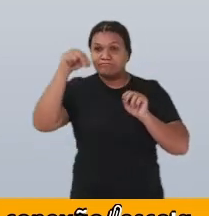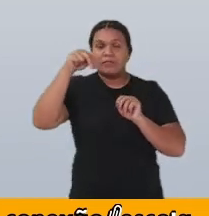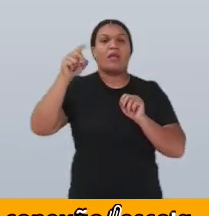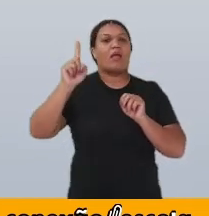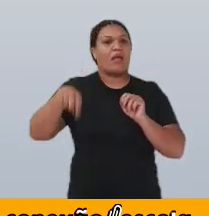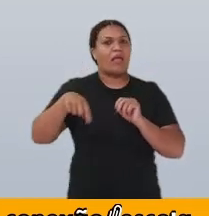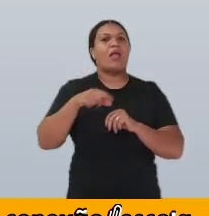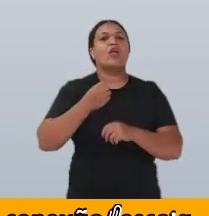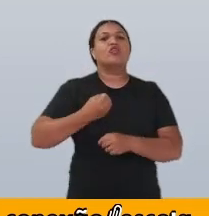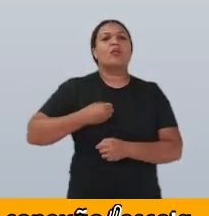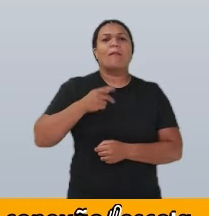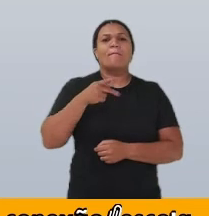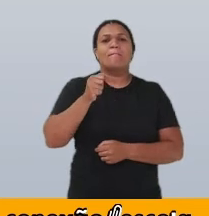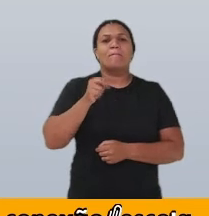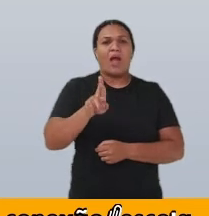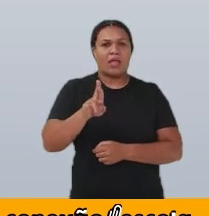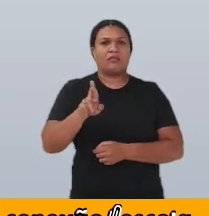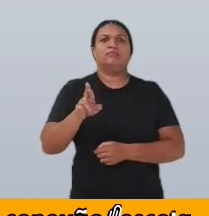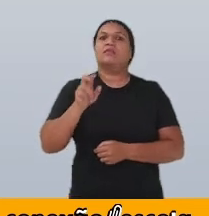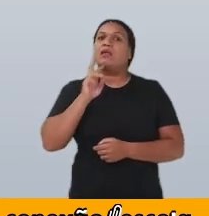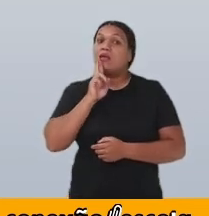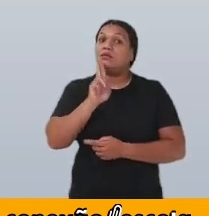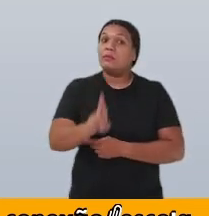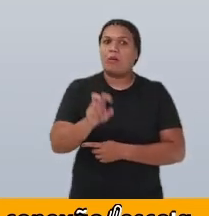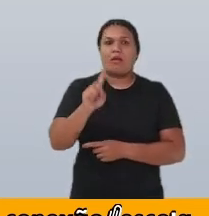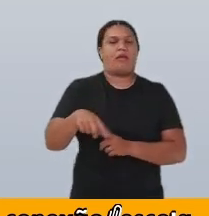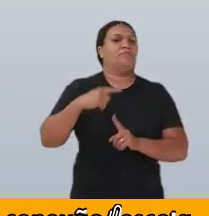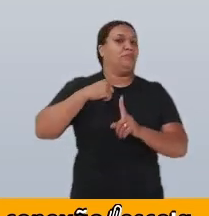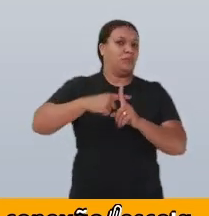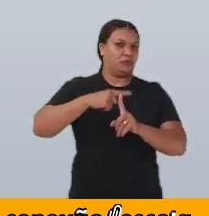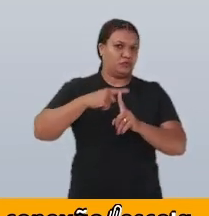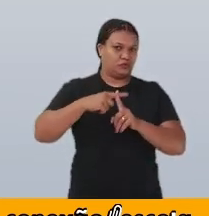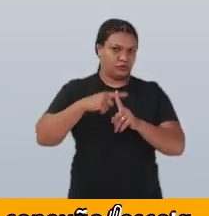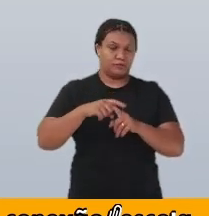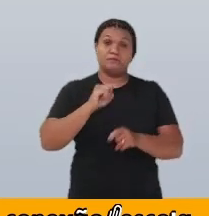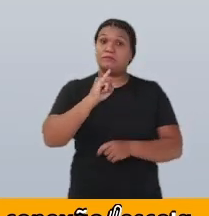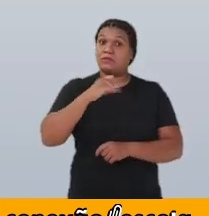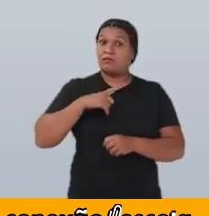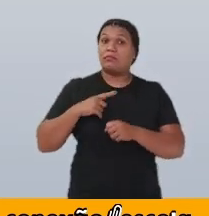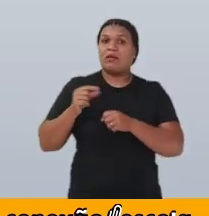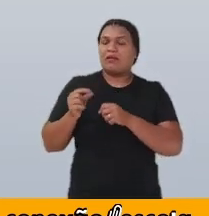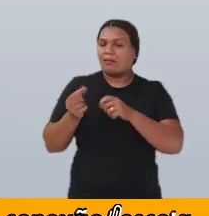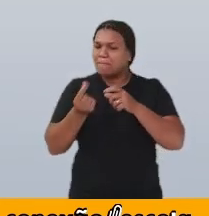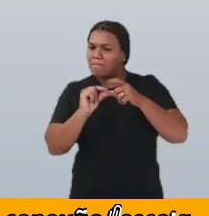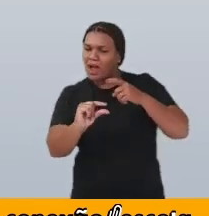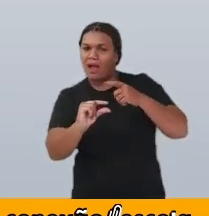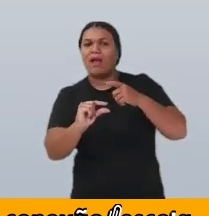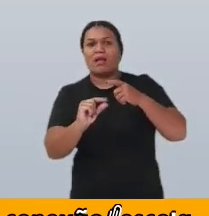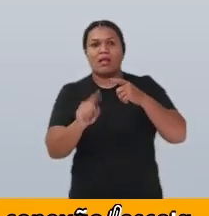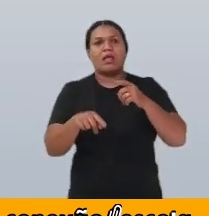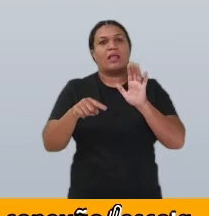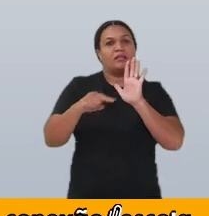par, o resultado é positivo. Se eu tenho base negativa com